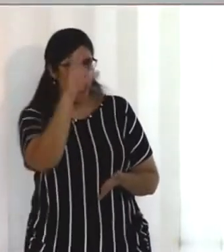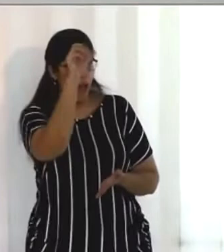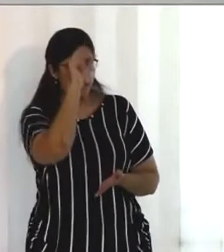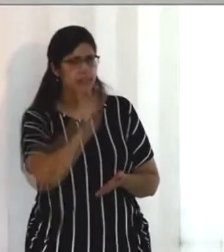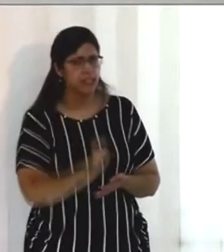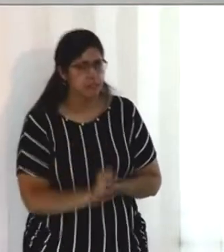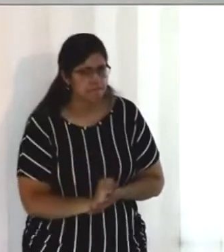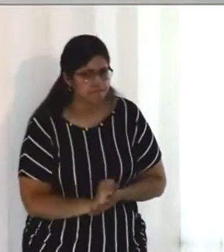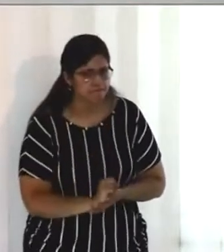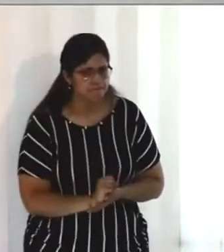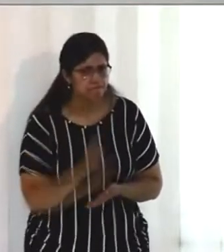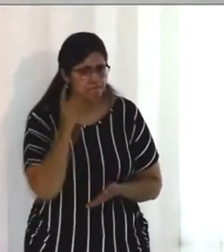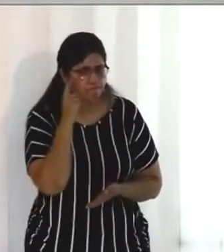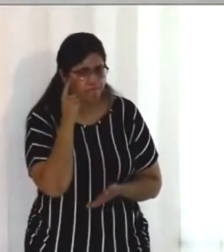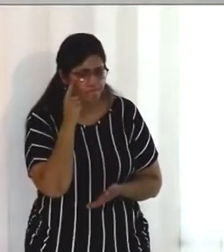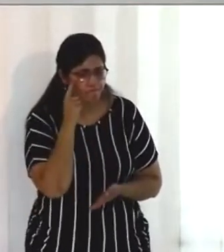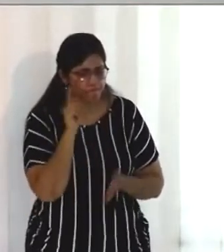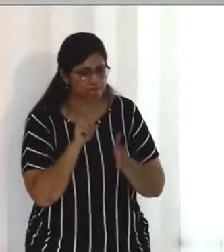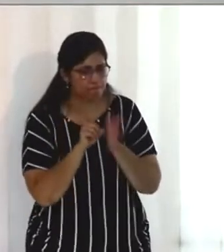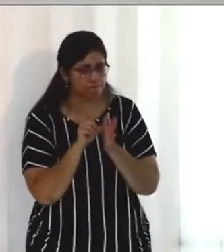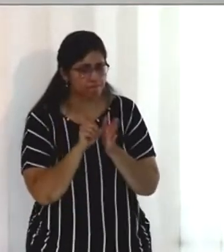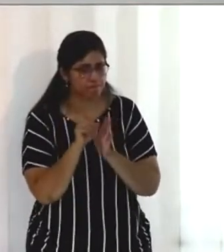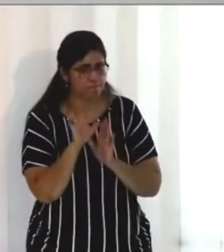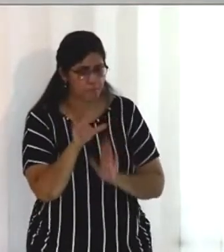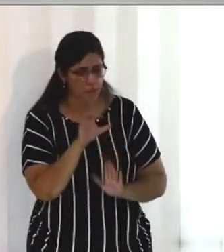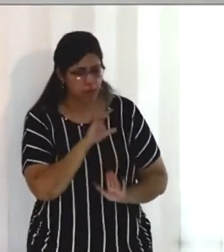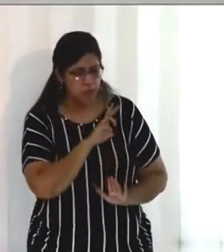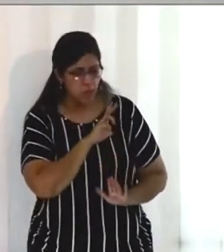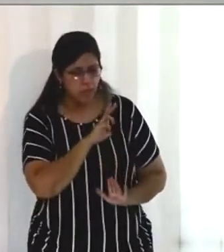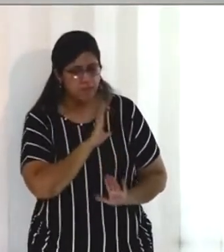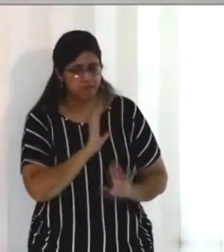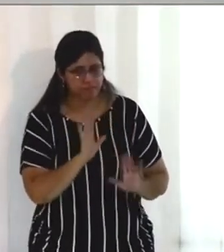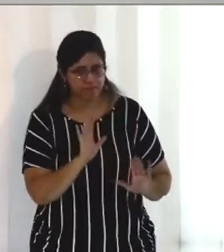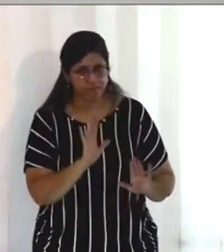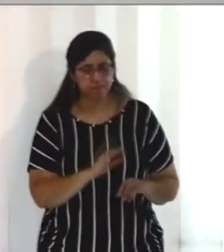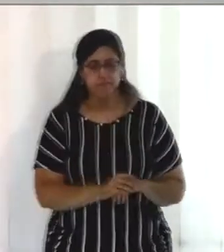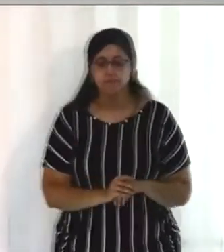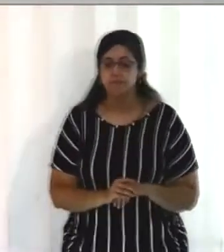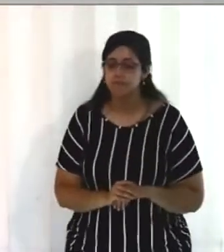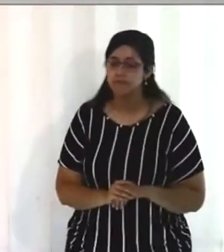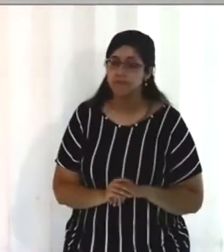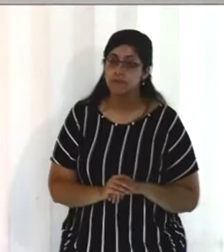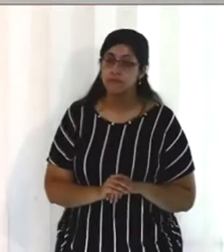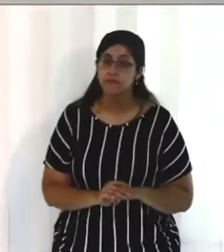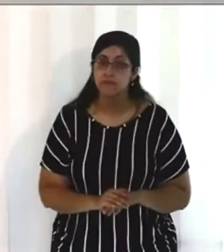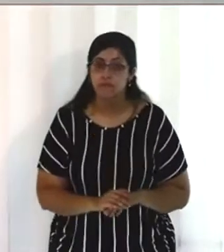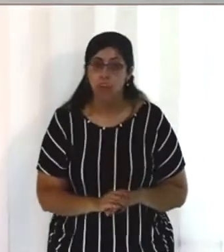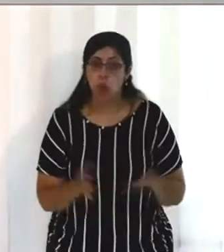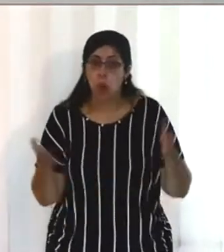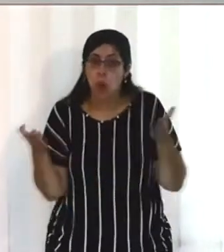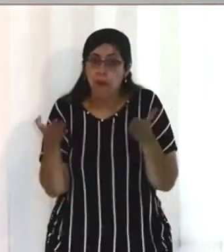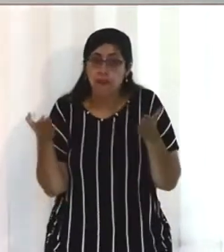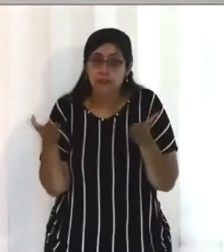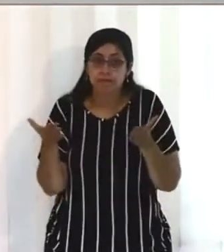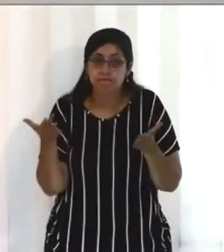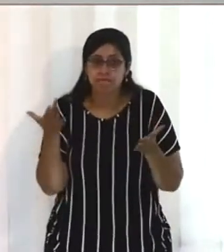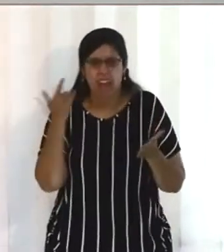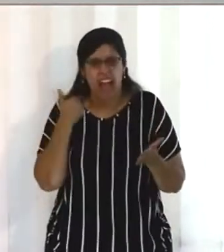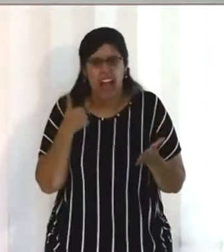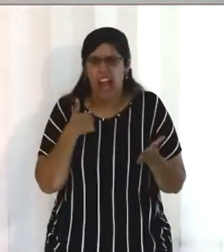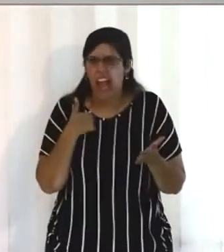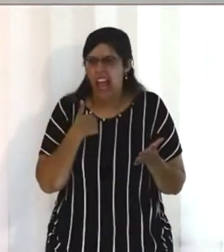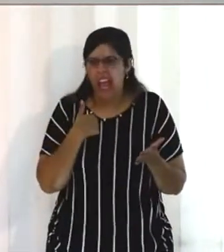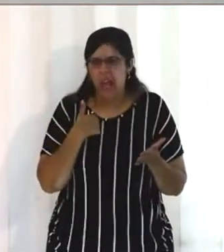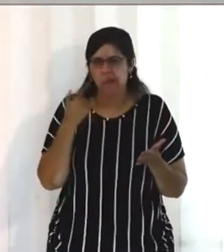pouco nisso. Pense você, assim como provavelmente você que nos ouve nesse instante diria, eu acho que eu não gostaria de morar ao pé